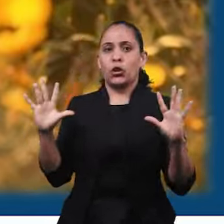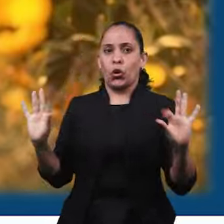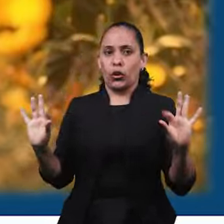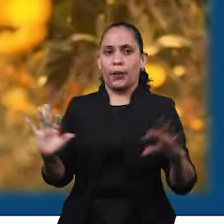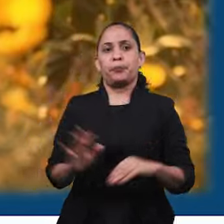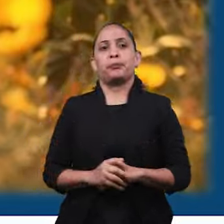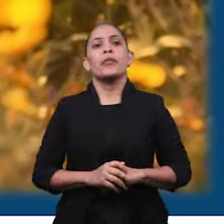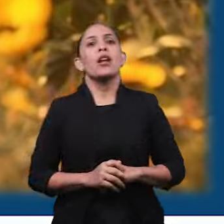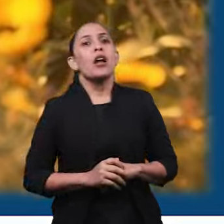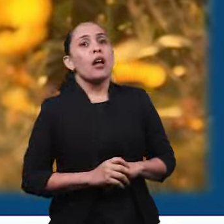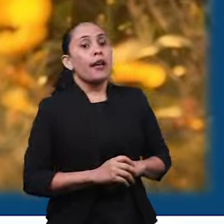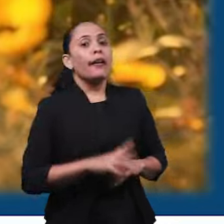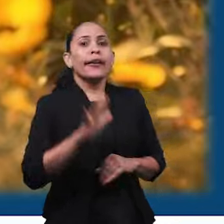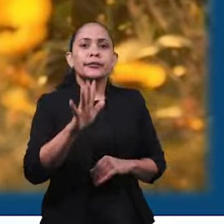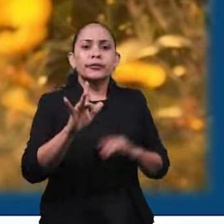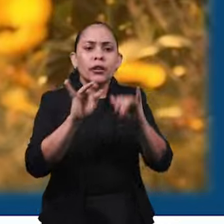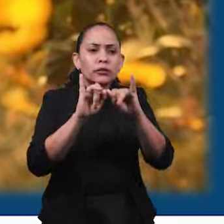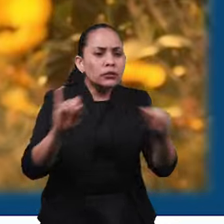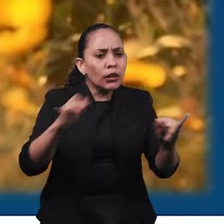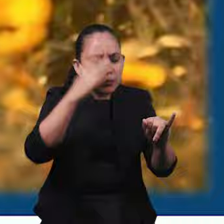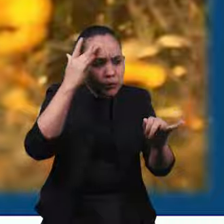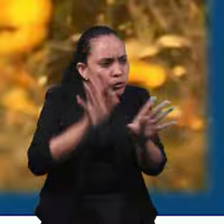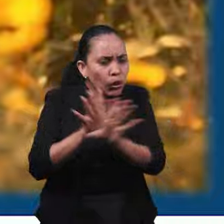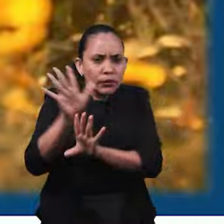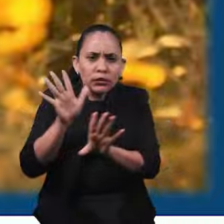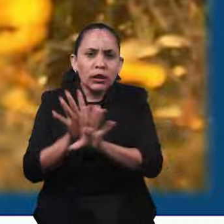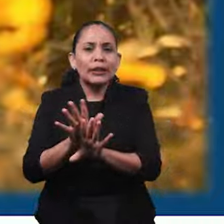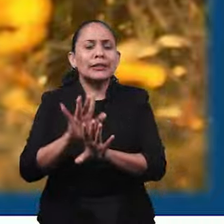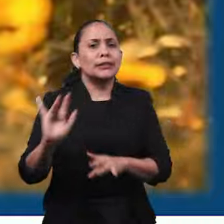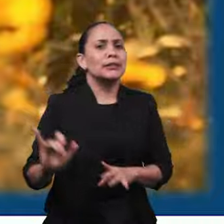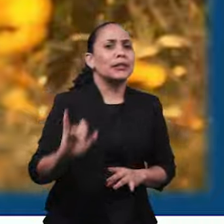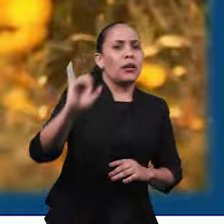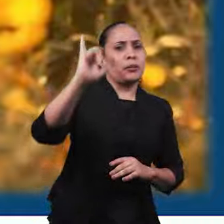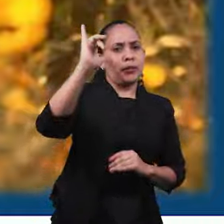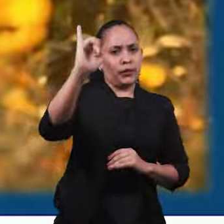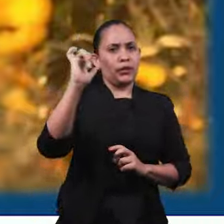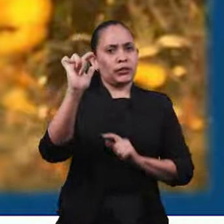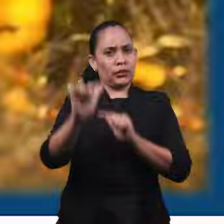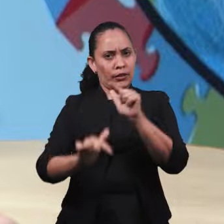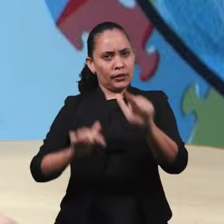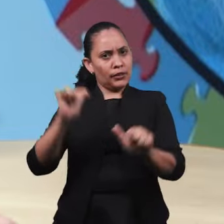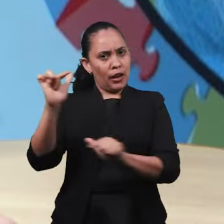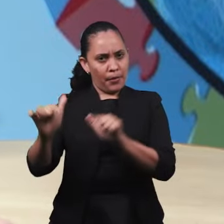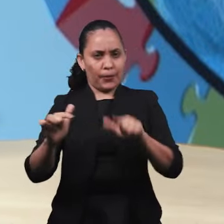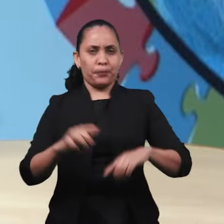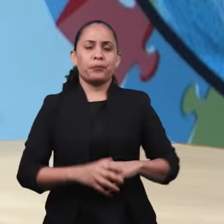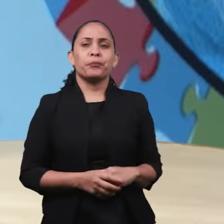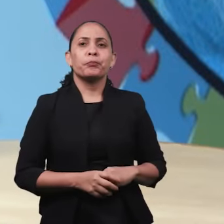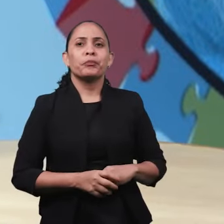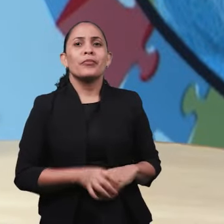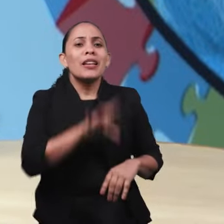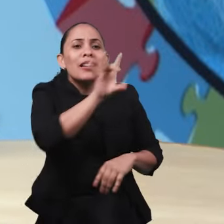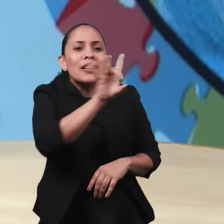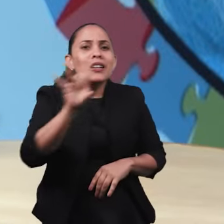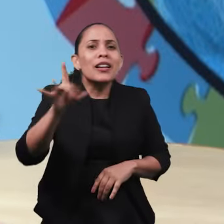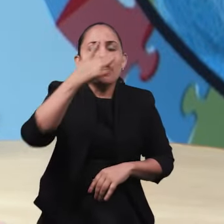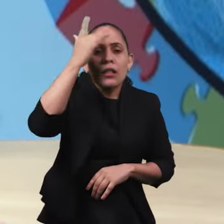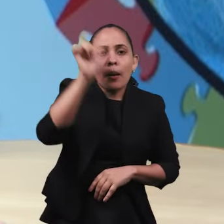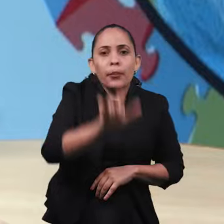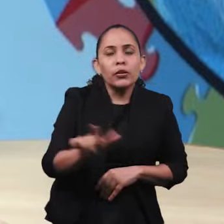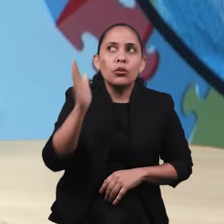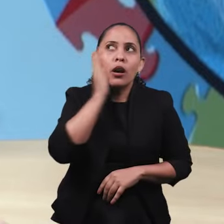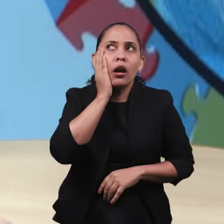é conscientização. Conscientizar as pessoas da importância desse trabalho. Cada